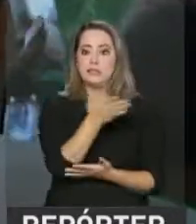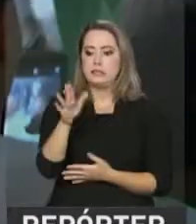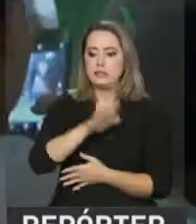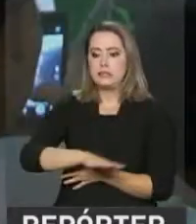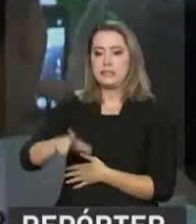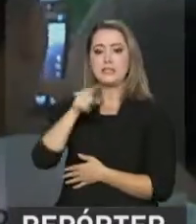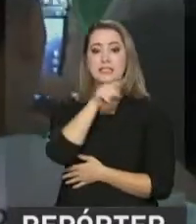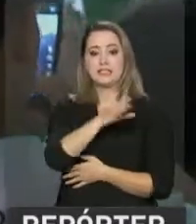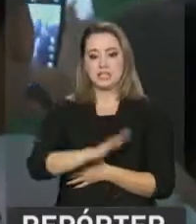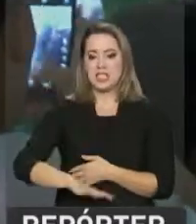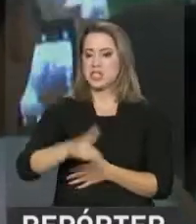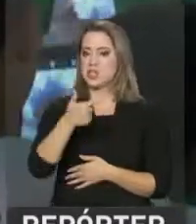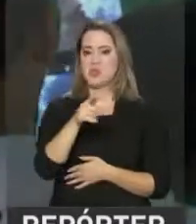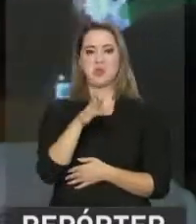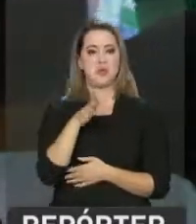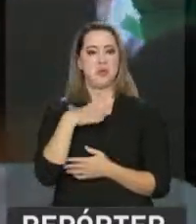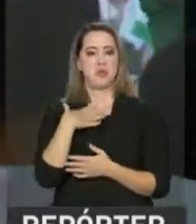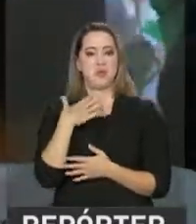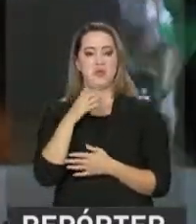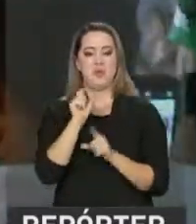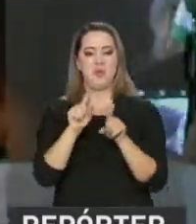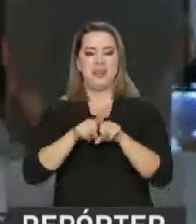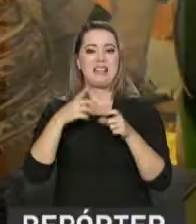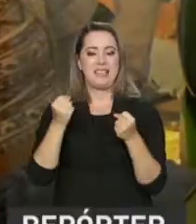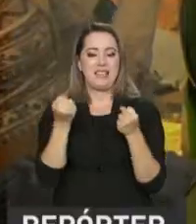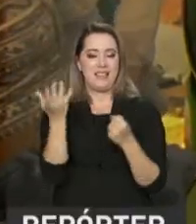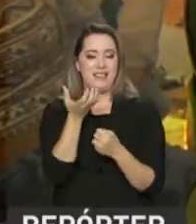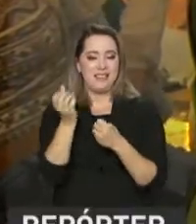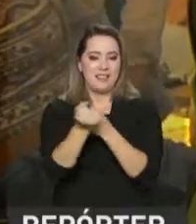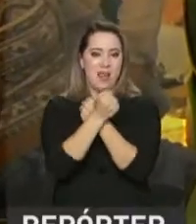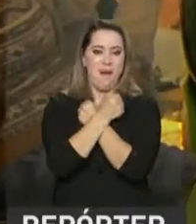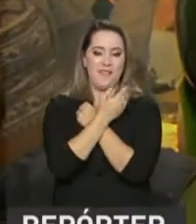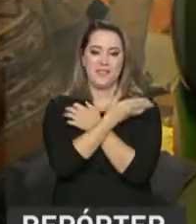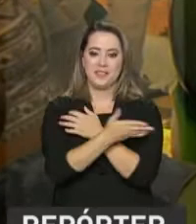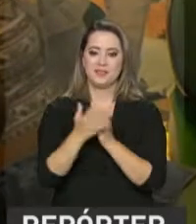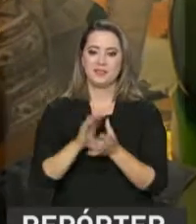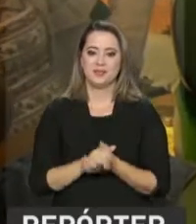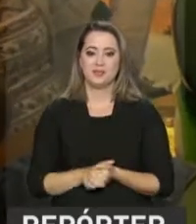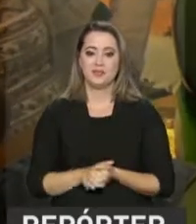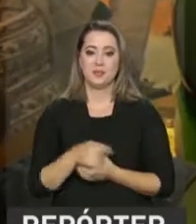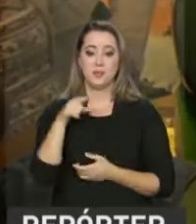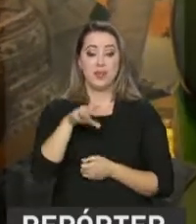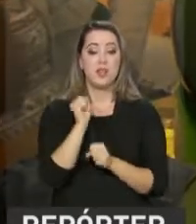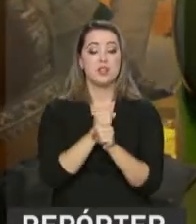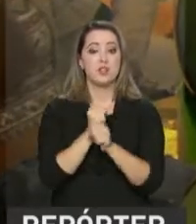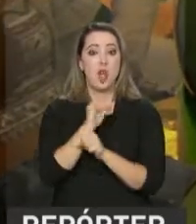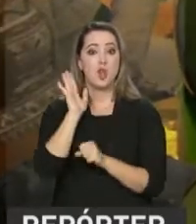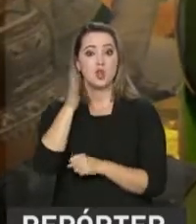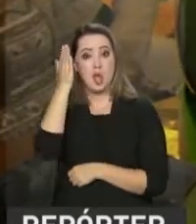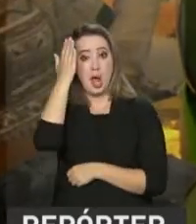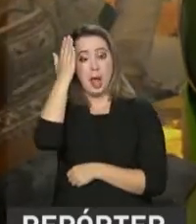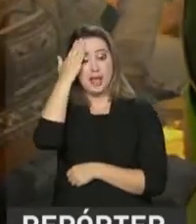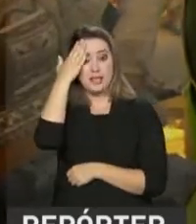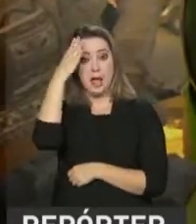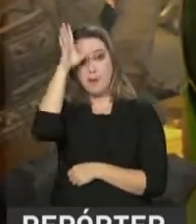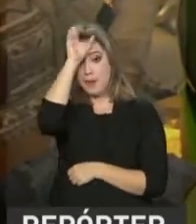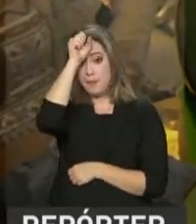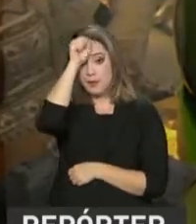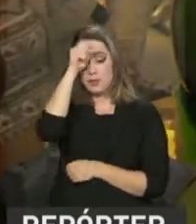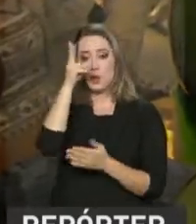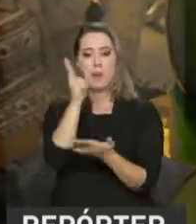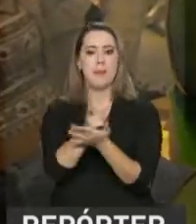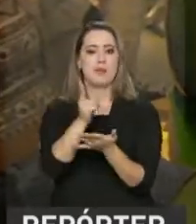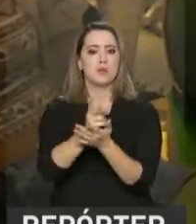tá saindo é fez questão de abraçar o jogador muito legal que este ano já ajuda a aprender que mesmo sendo os